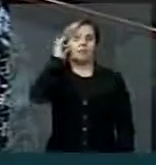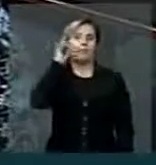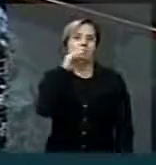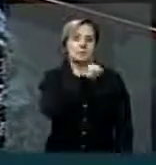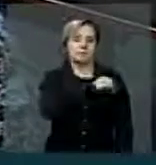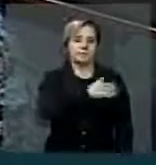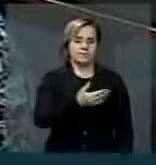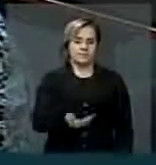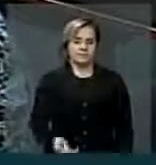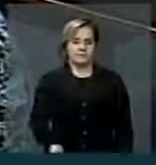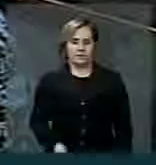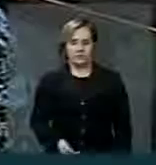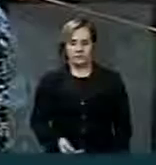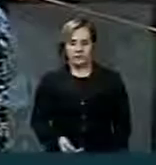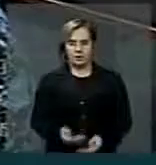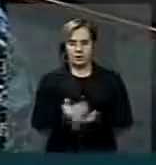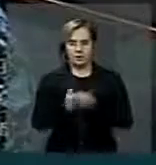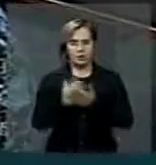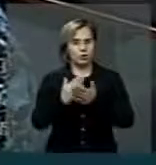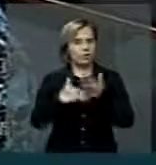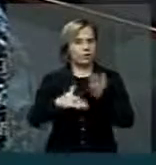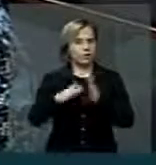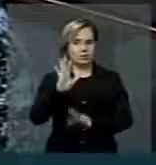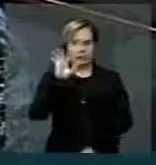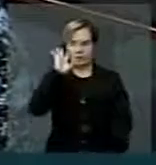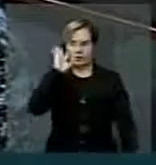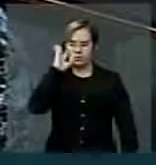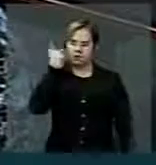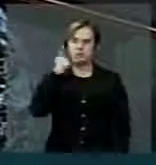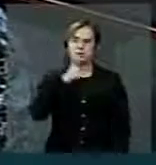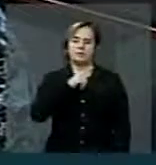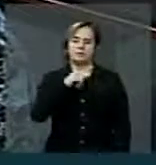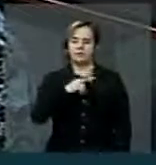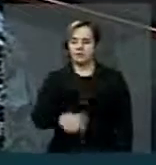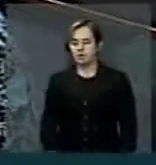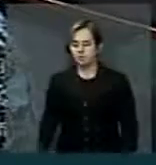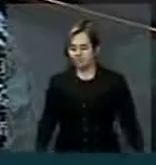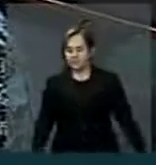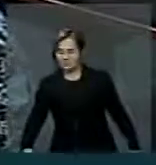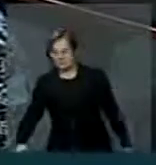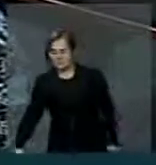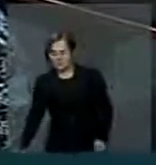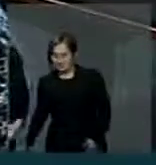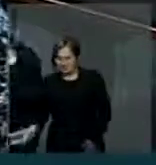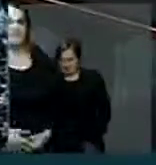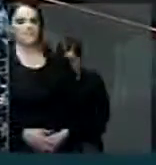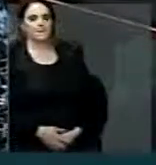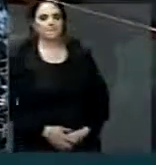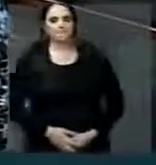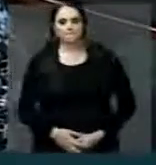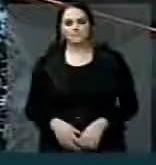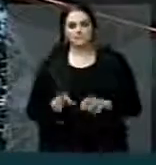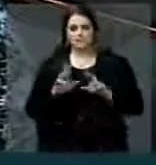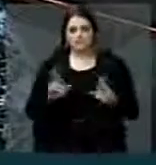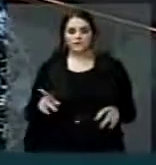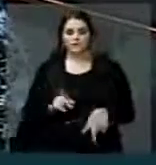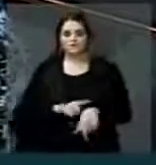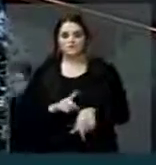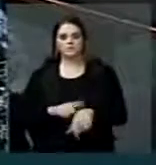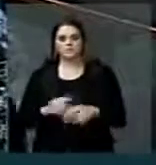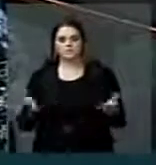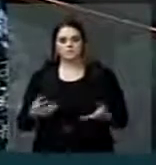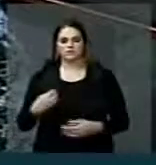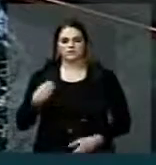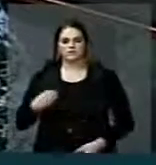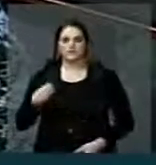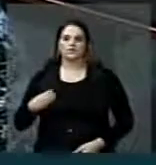implicações todas que essa decisão, né, implica, traz em si mesma. E é muito diferente a situação que estamos vivendo